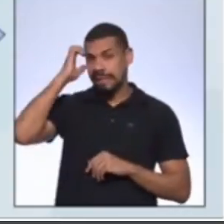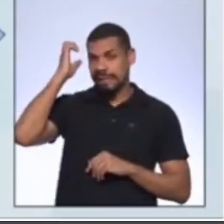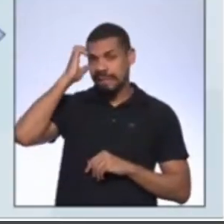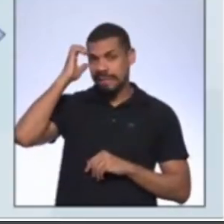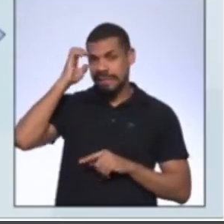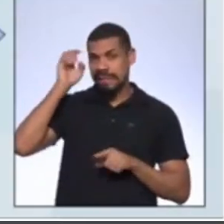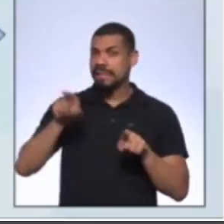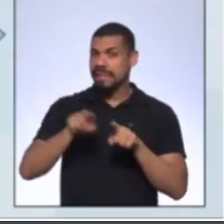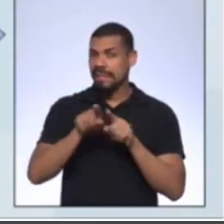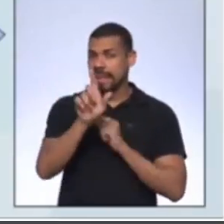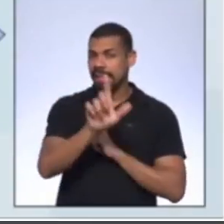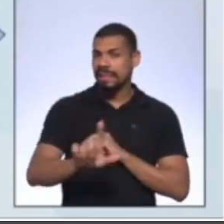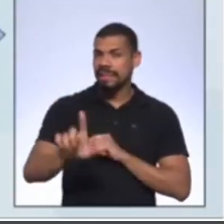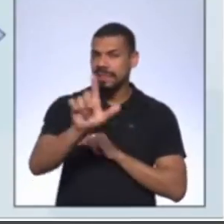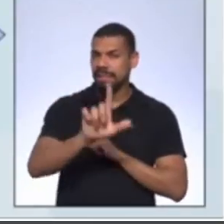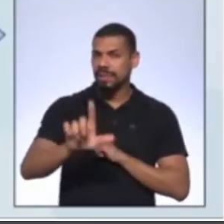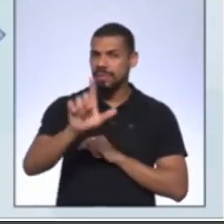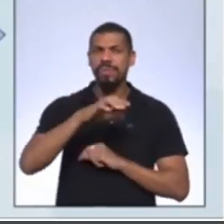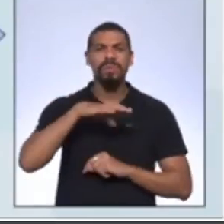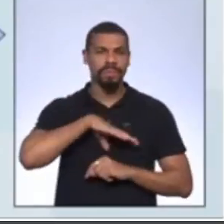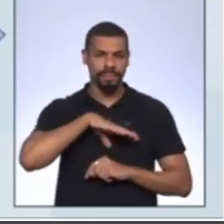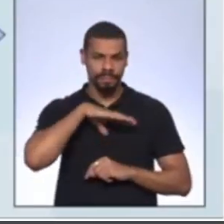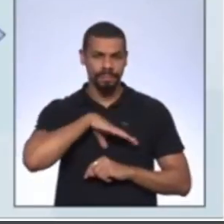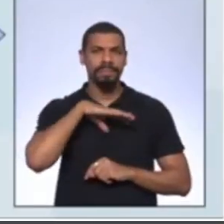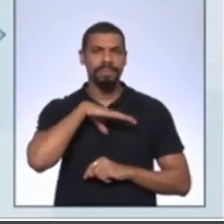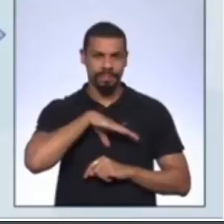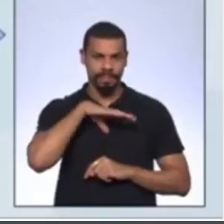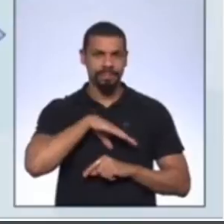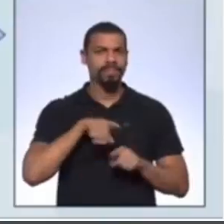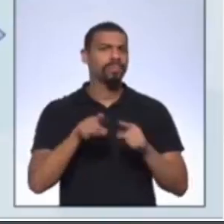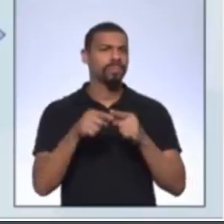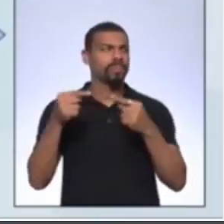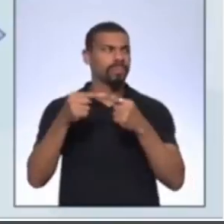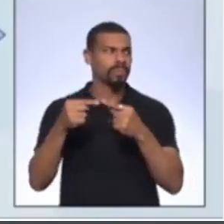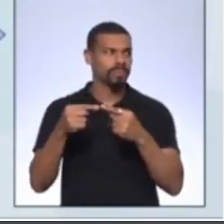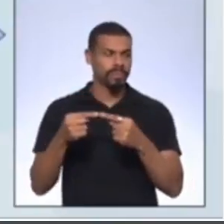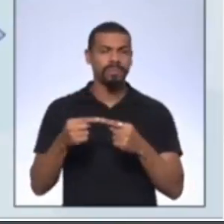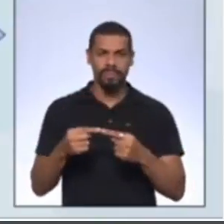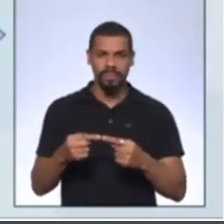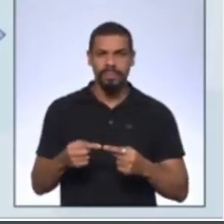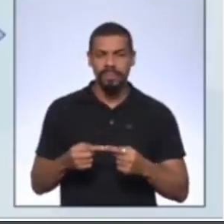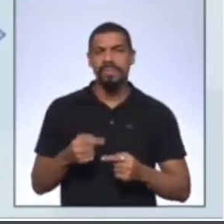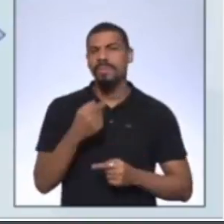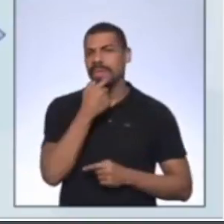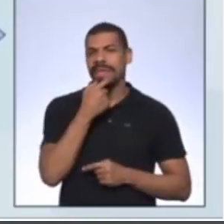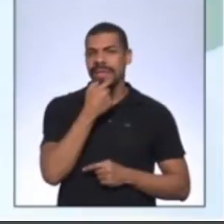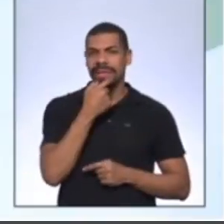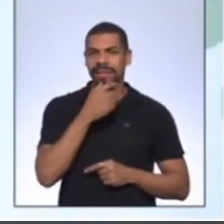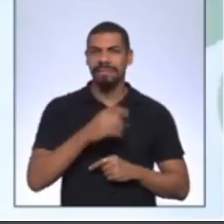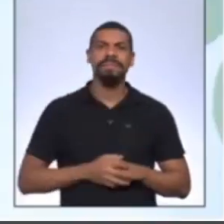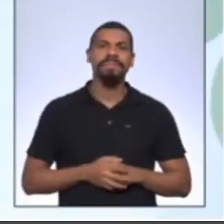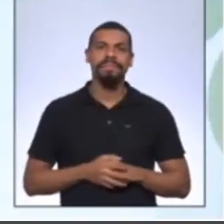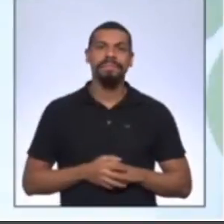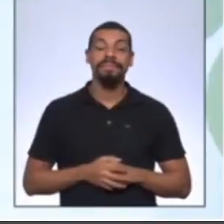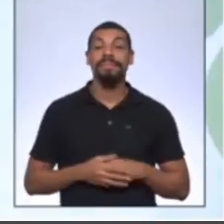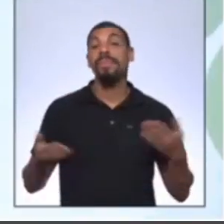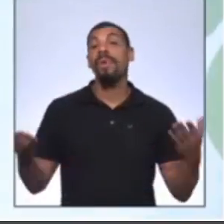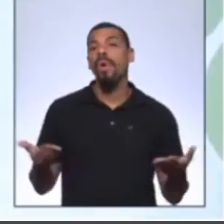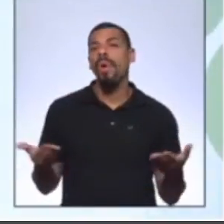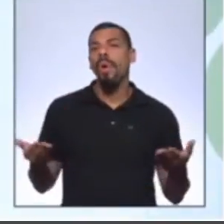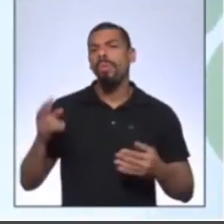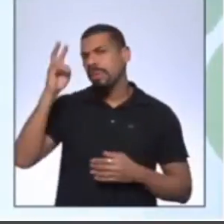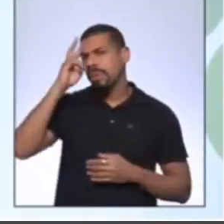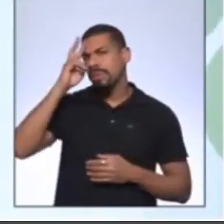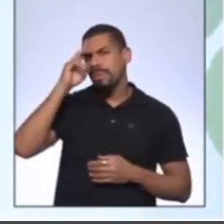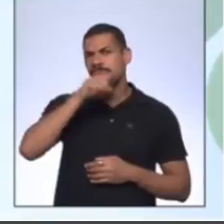expressionismo na literatura na parte de língua portuguesa e os conectivos os conectivos em inglês tá e hoje né relembrando